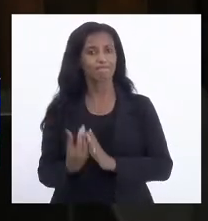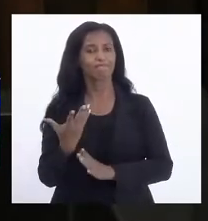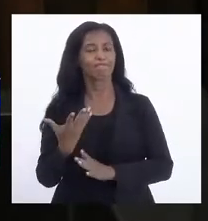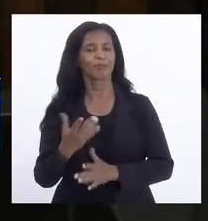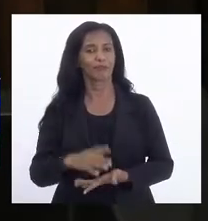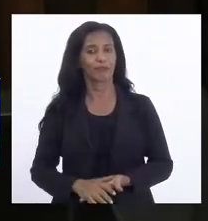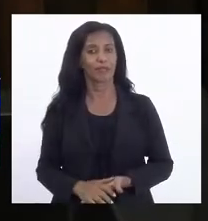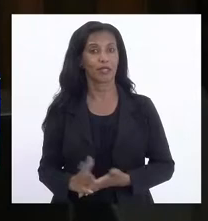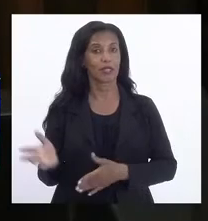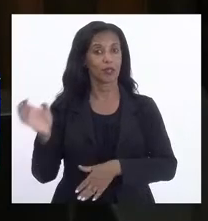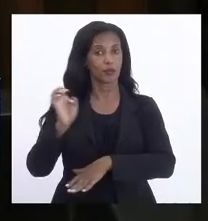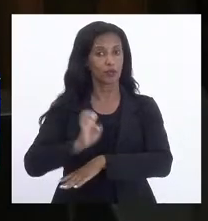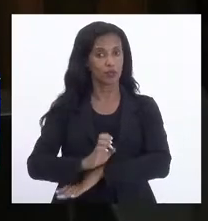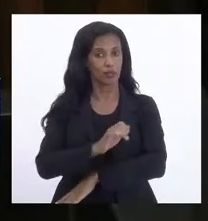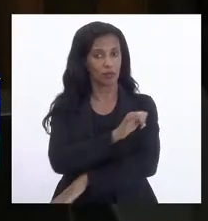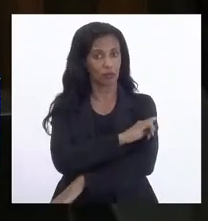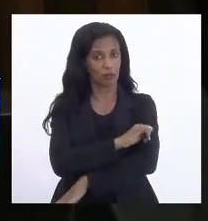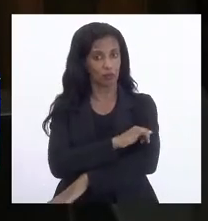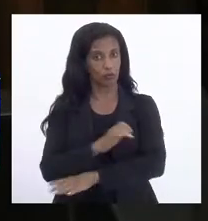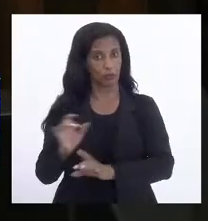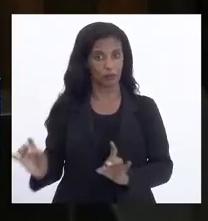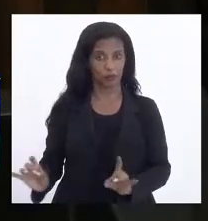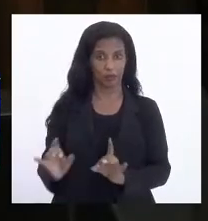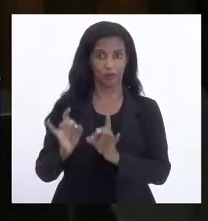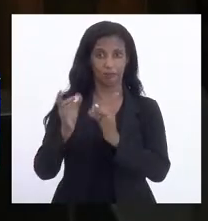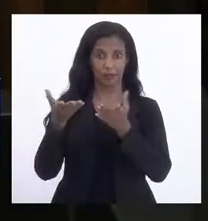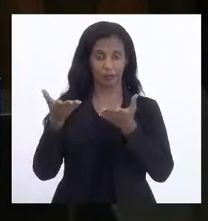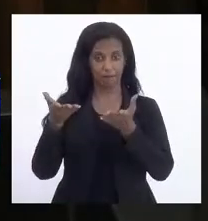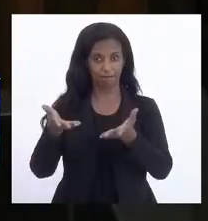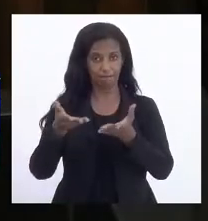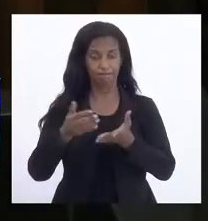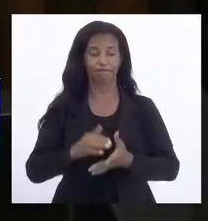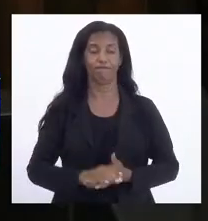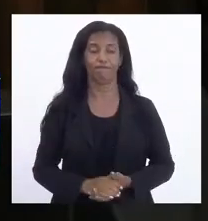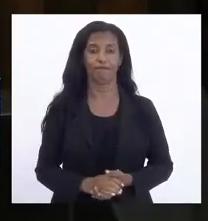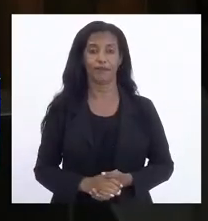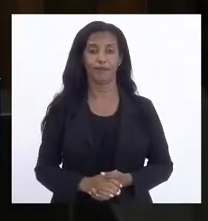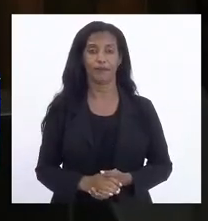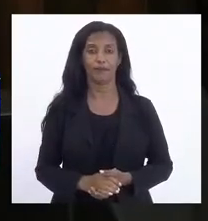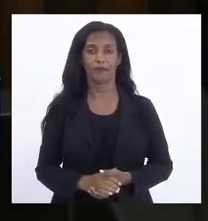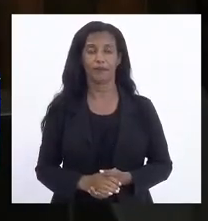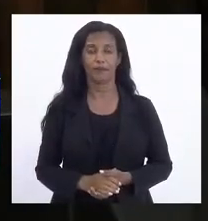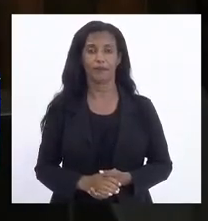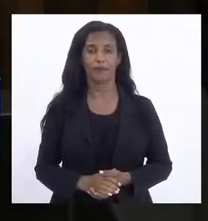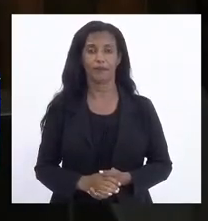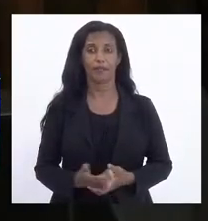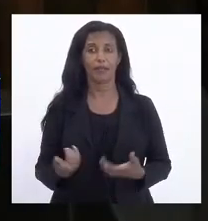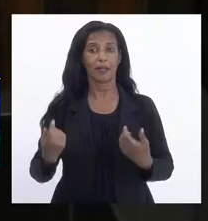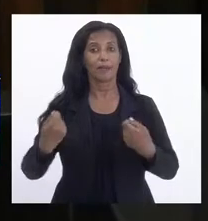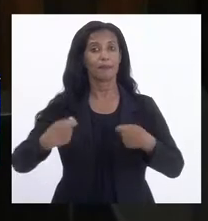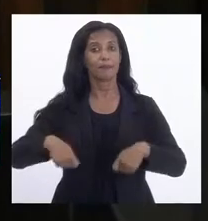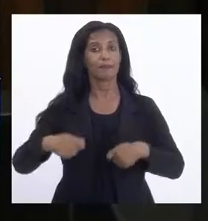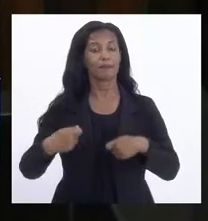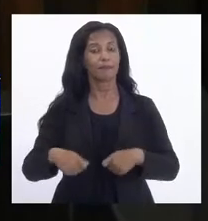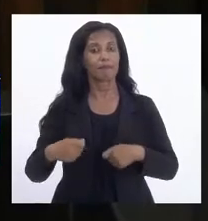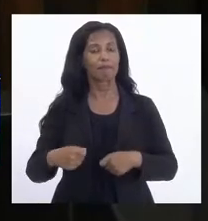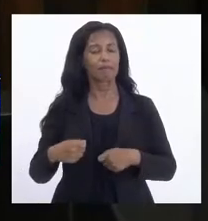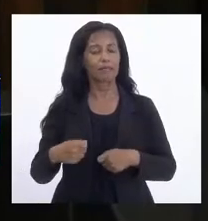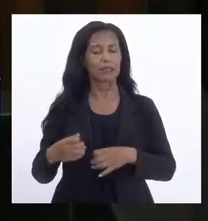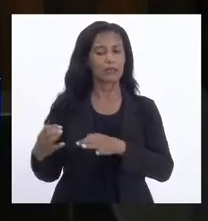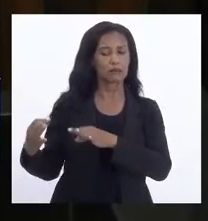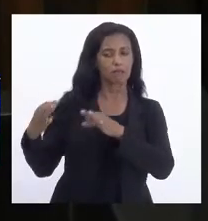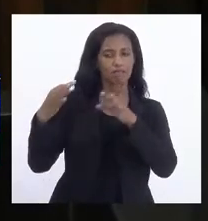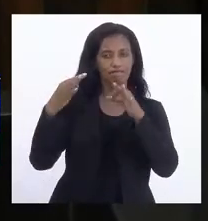E o Estado do Rio de Janeiro, em especial, tem que tentar acertar a